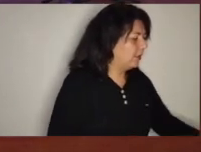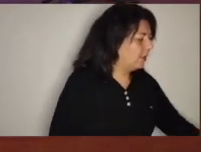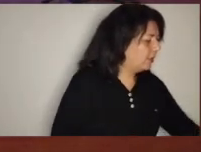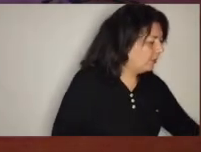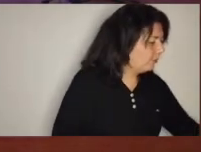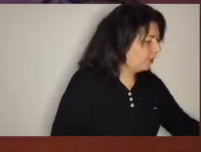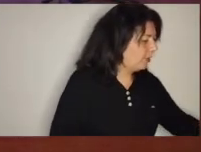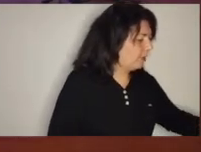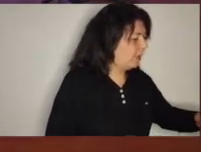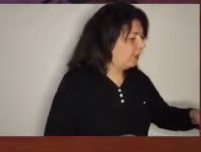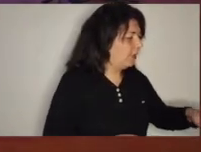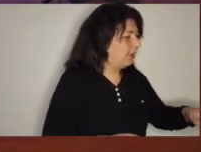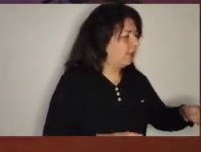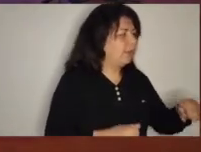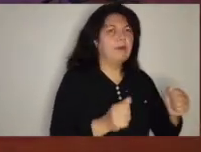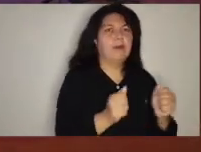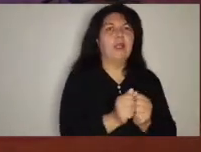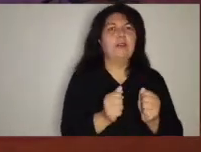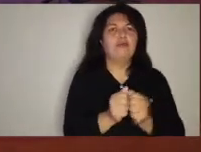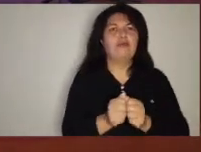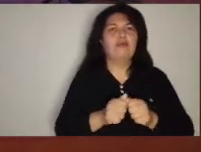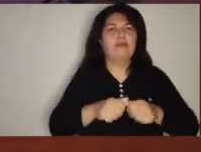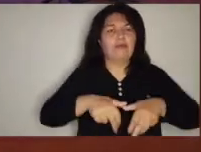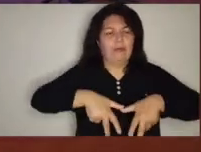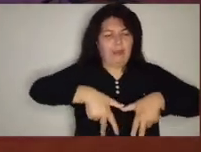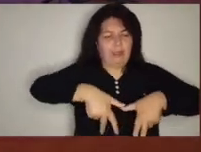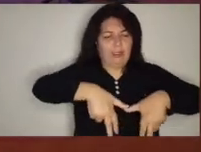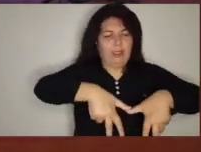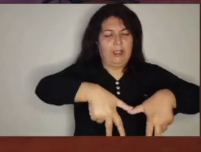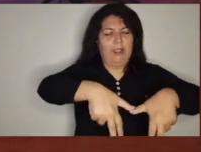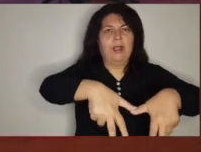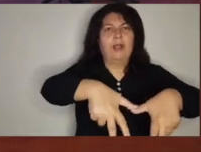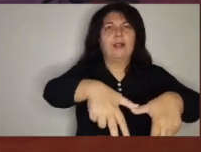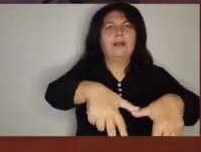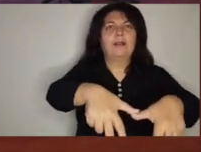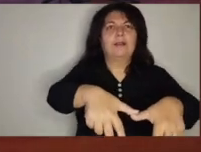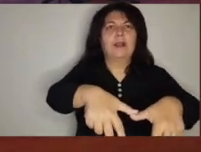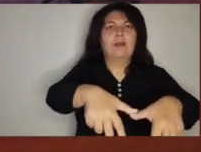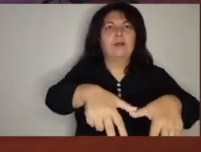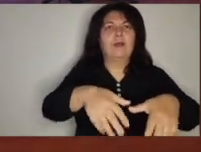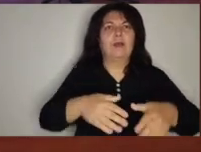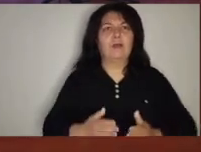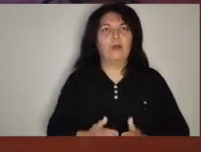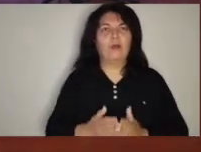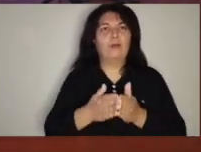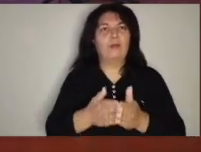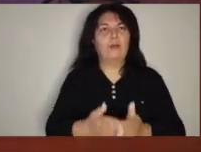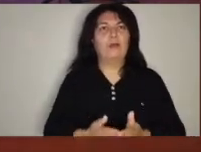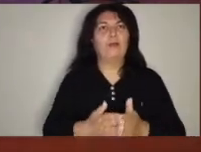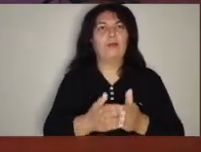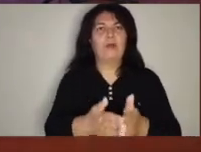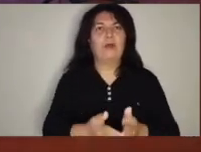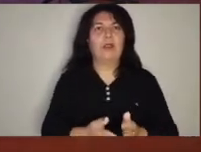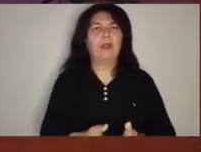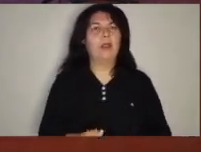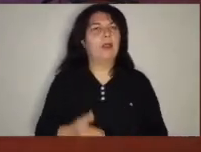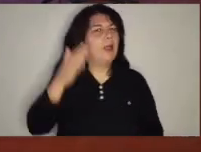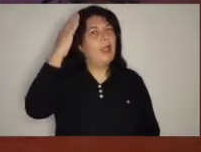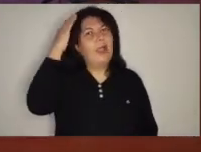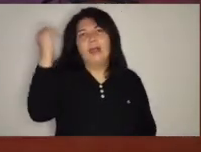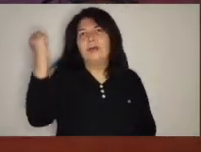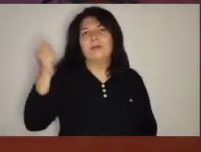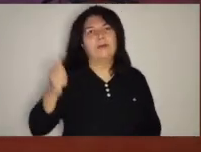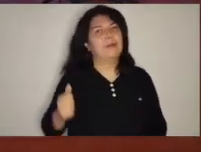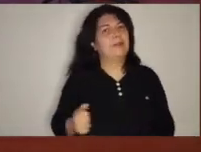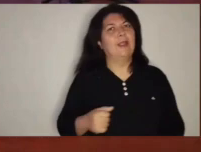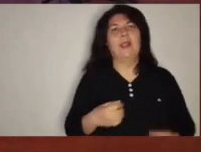juntos eles caminham até o mar. Juntos eles caminham até o mar. Eu não sei